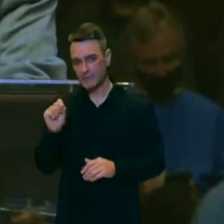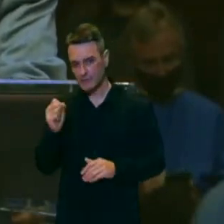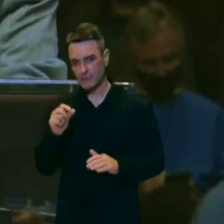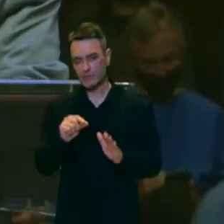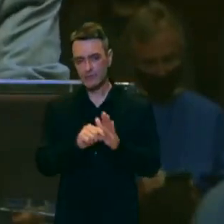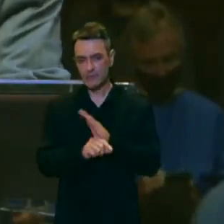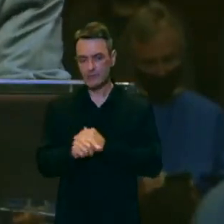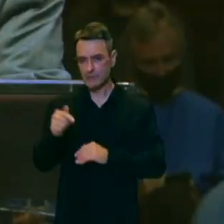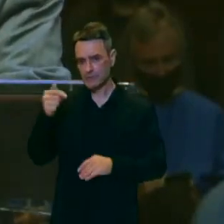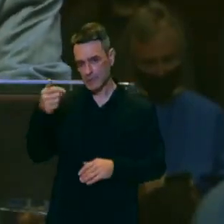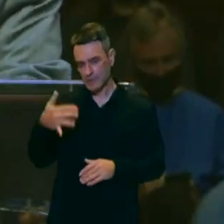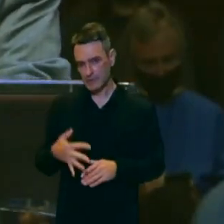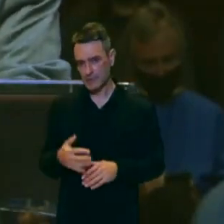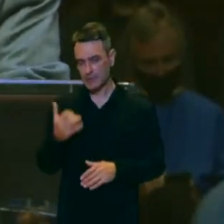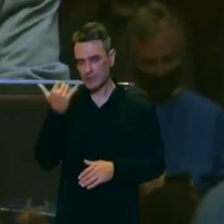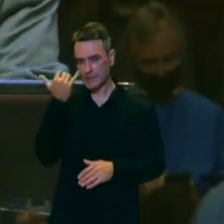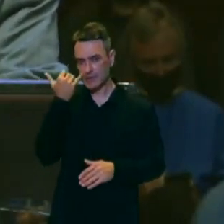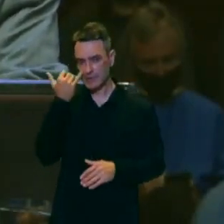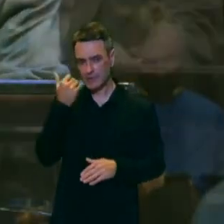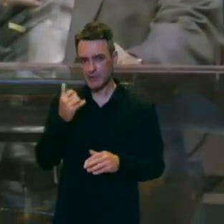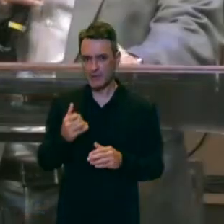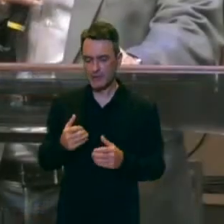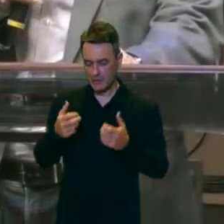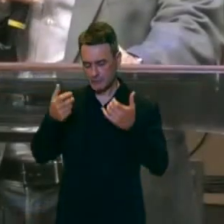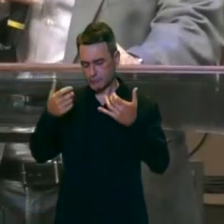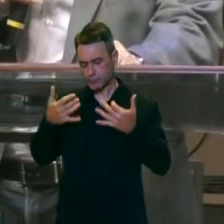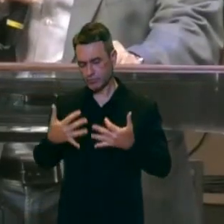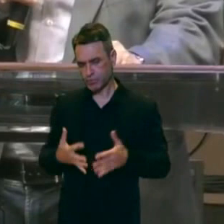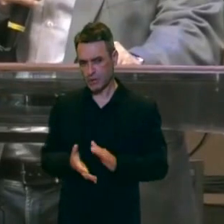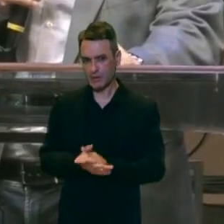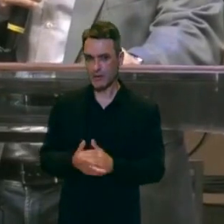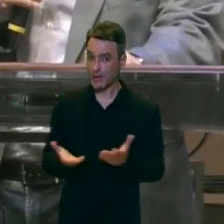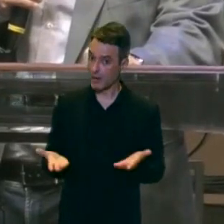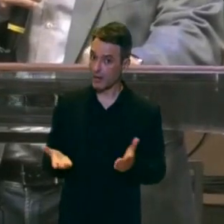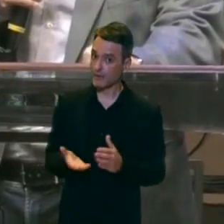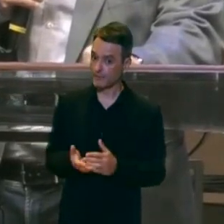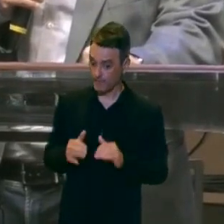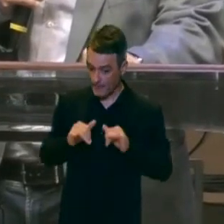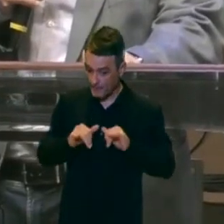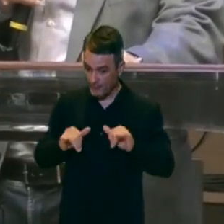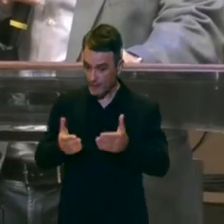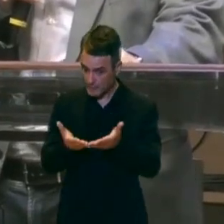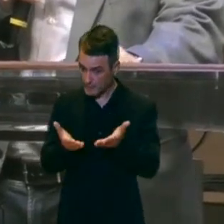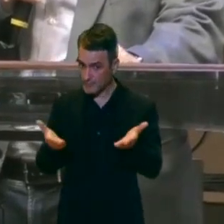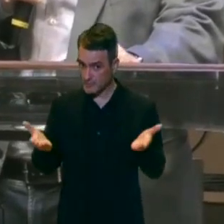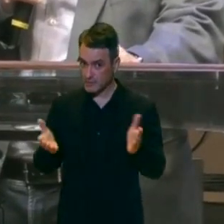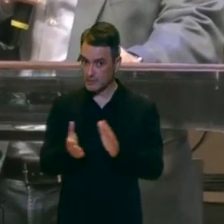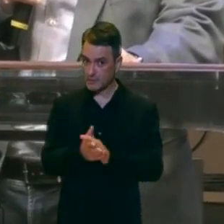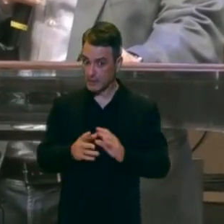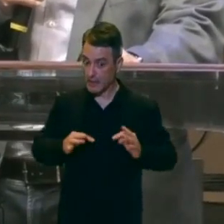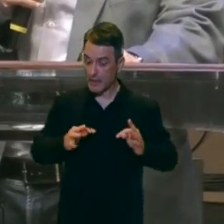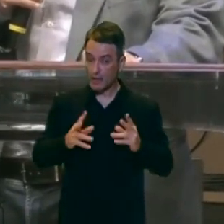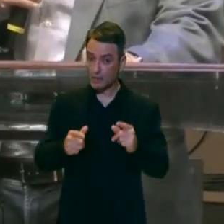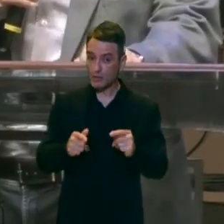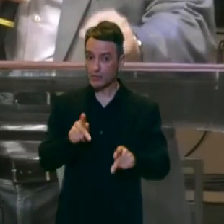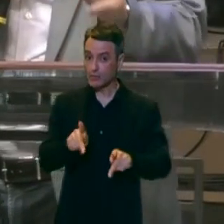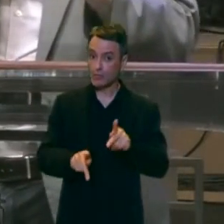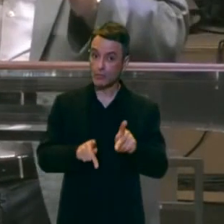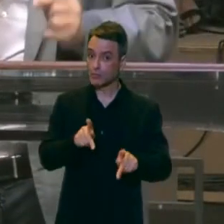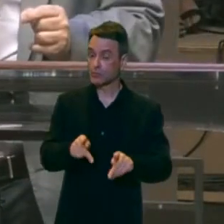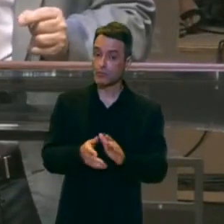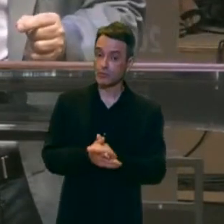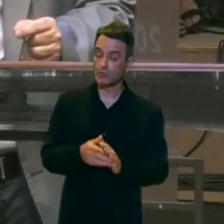em diante, Jeremias vai dizer assim: entretanto, ouço o que tenho a dizer a você e a todo o povo.